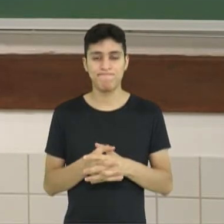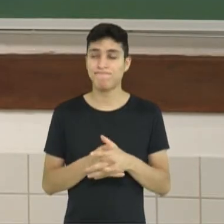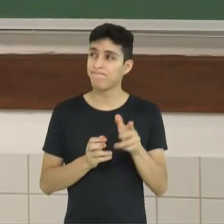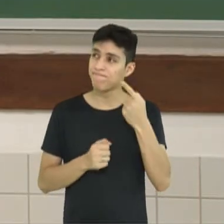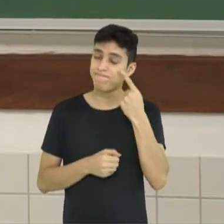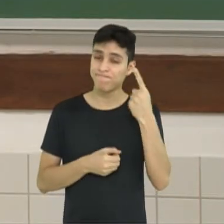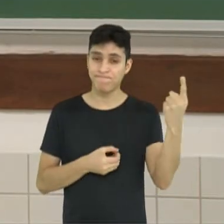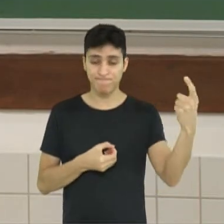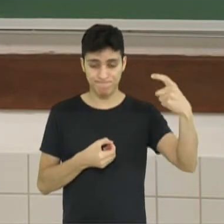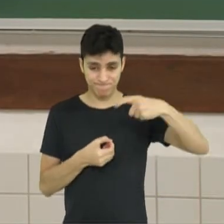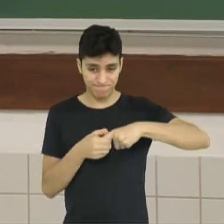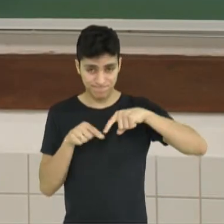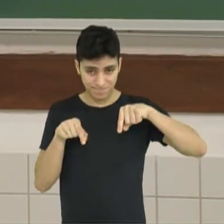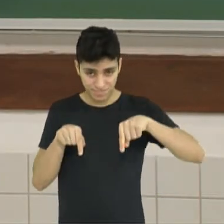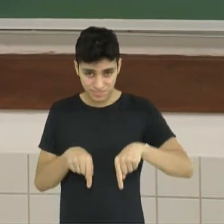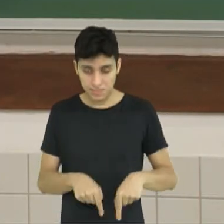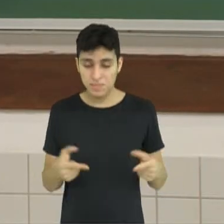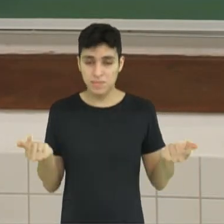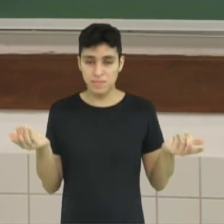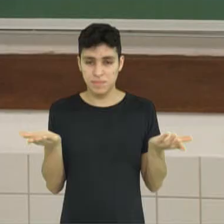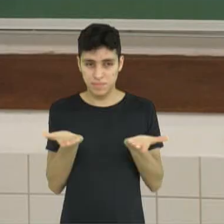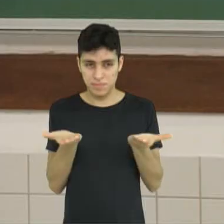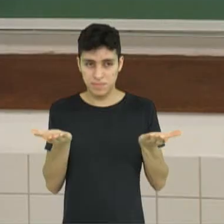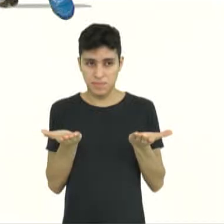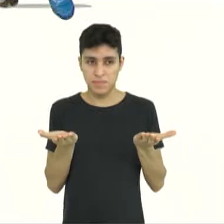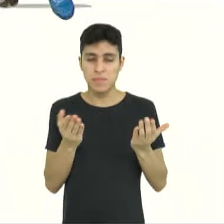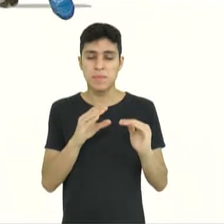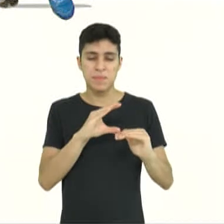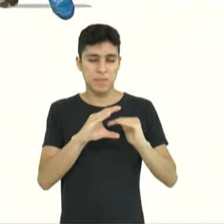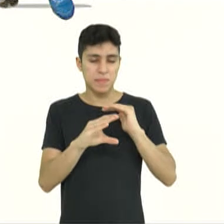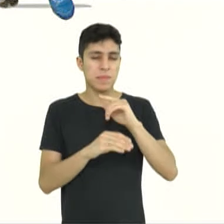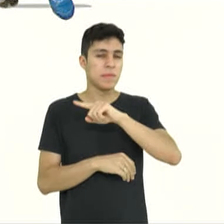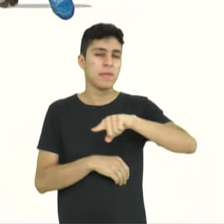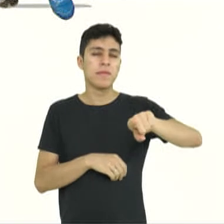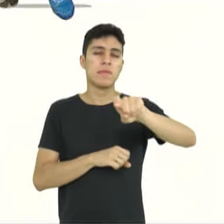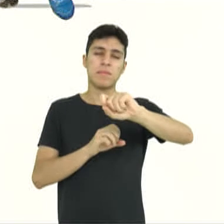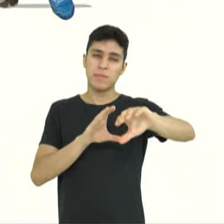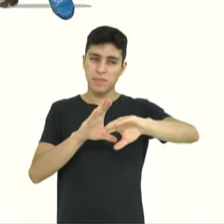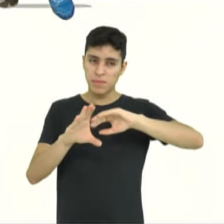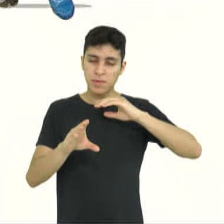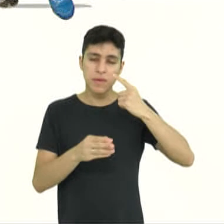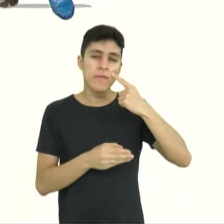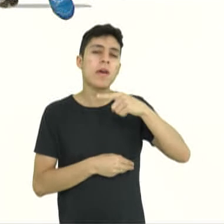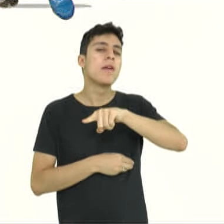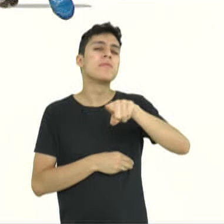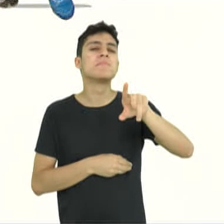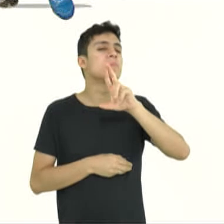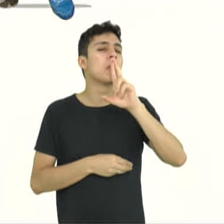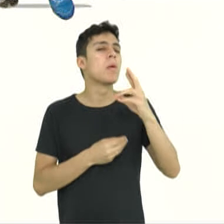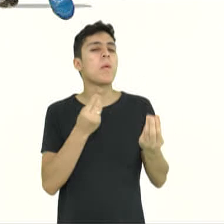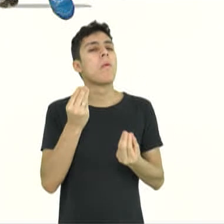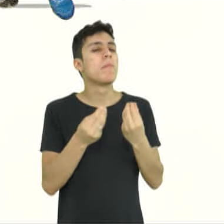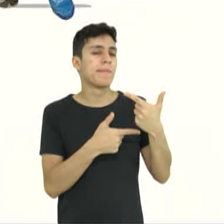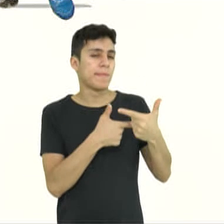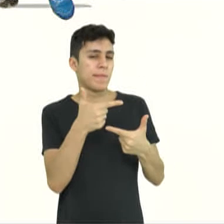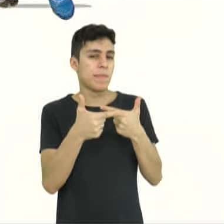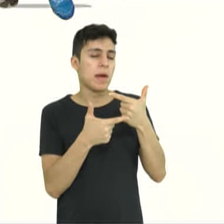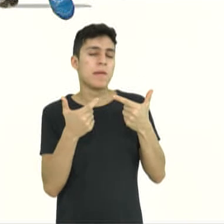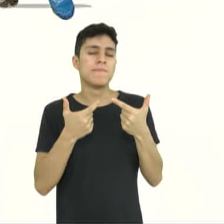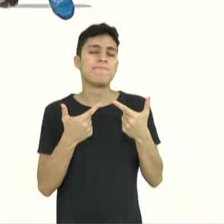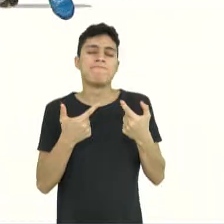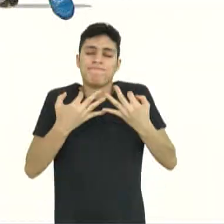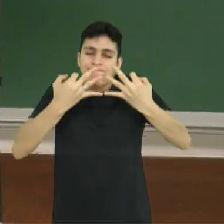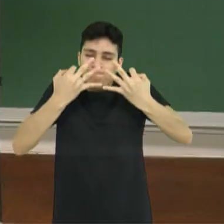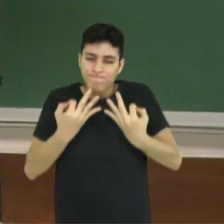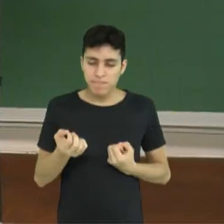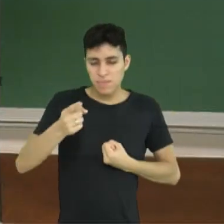Voltamos aqui, pessoal. Agora coloquei lá o e-mail, você pode mandar para mim, que eu quero ver como ficou o resultado do trabalho de vocês. Que eu garanto que vocês vão fazer bem